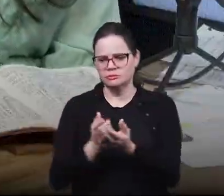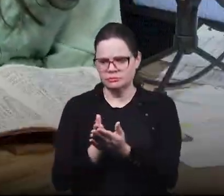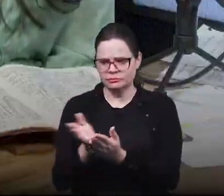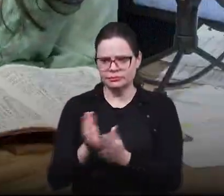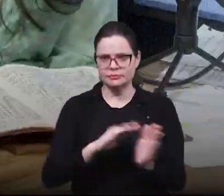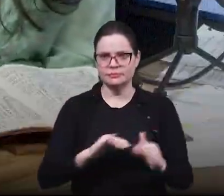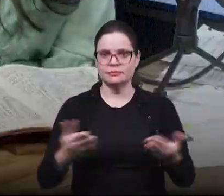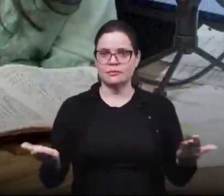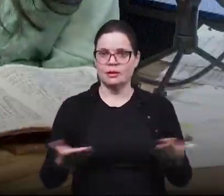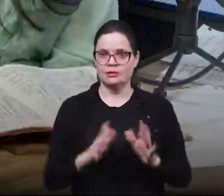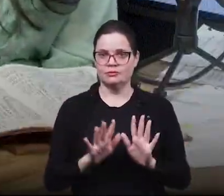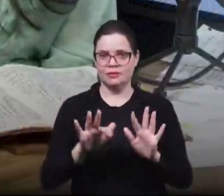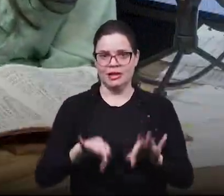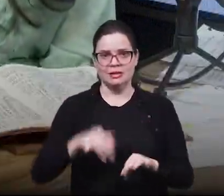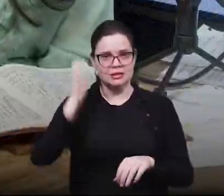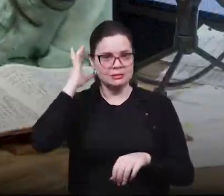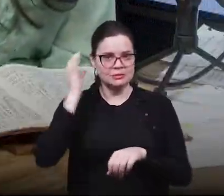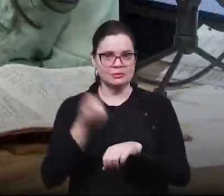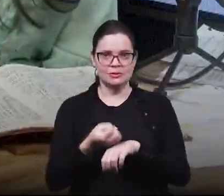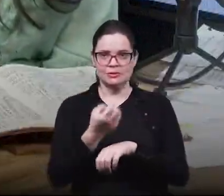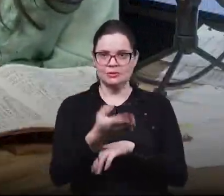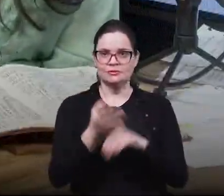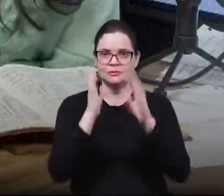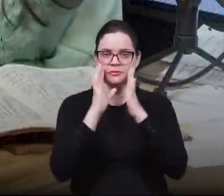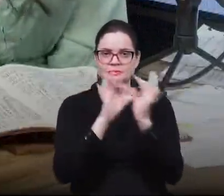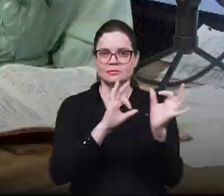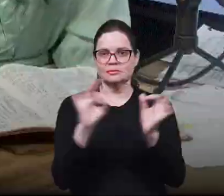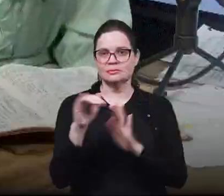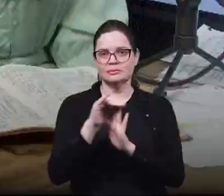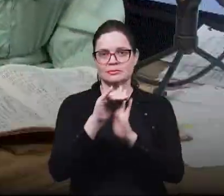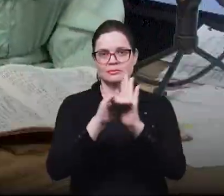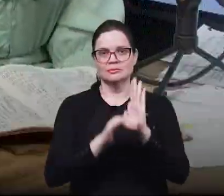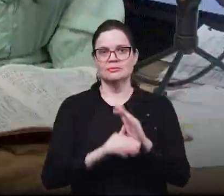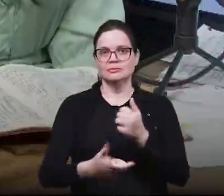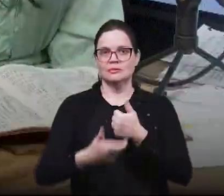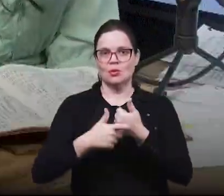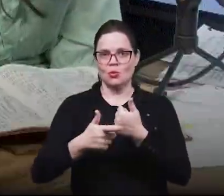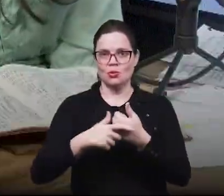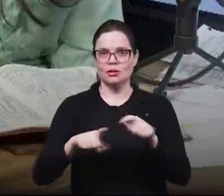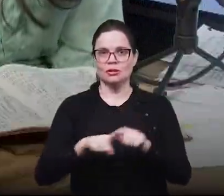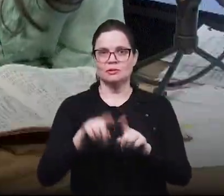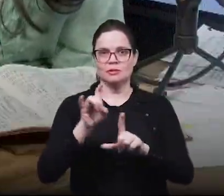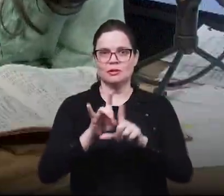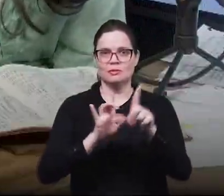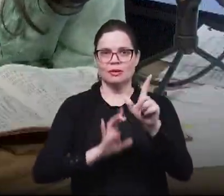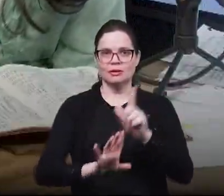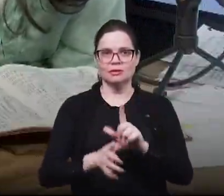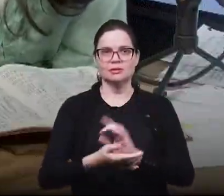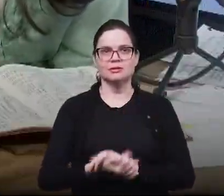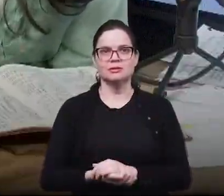ao final de mais um programa. Nos acompanhe, nos curta,